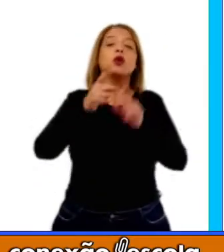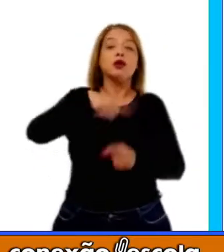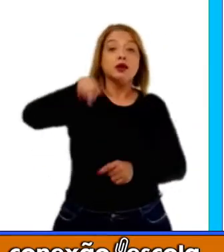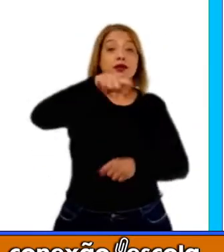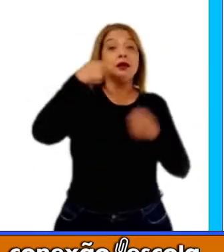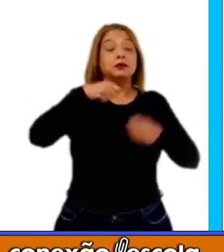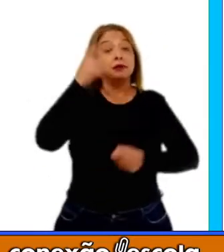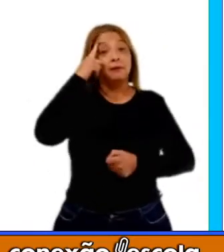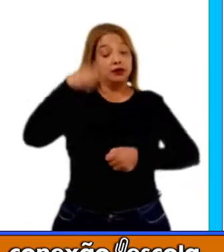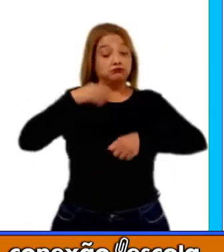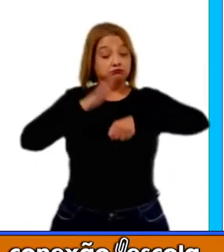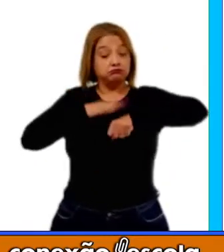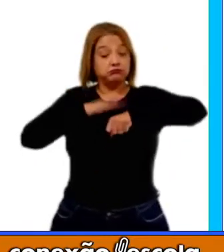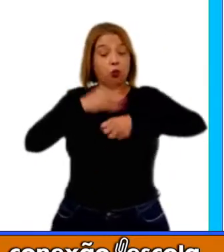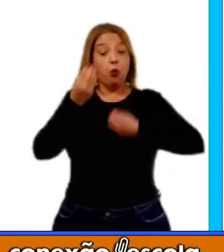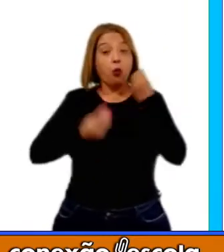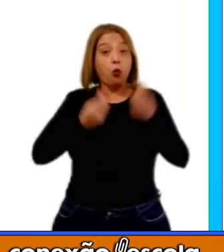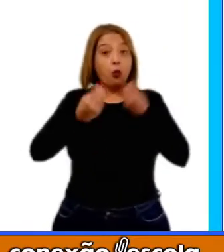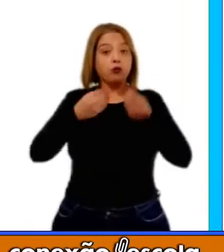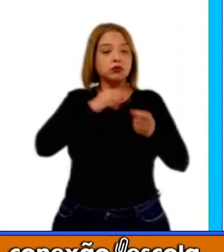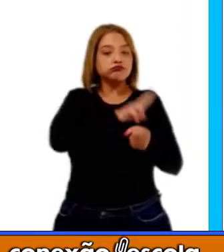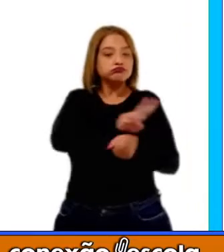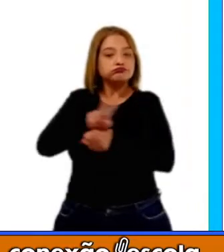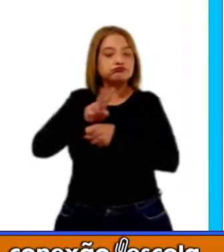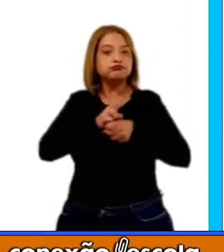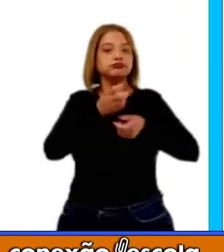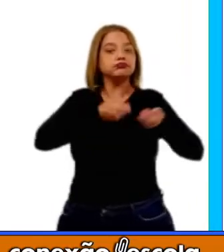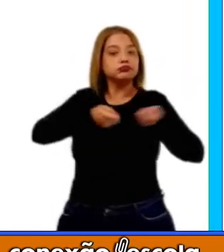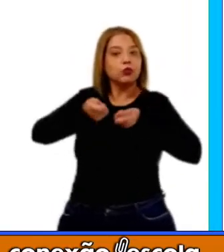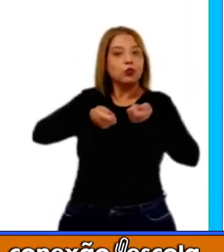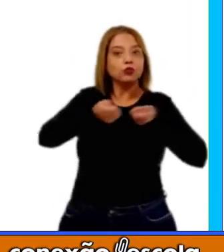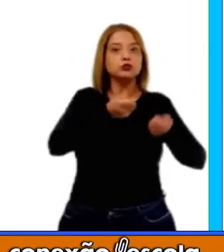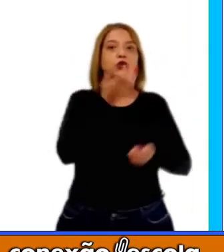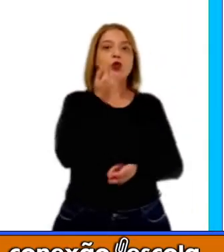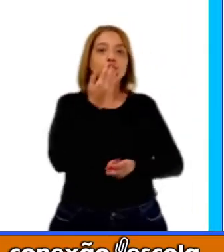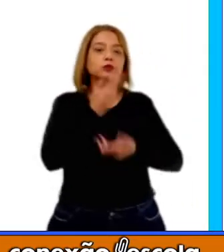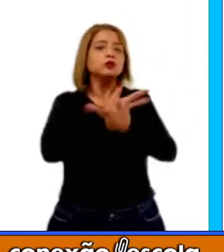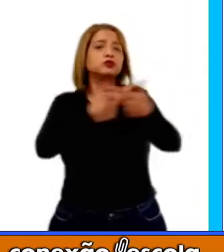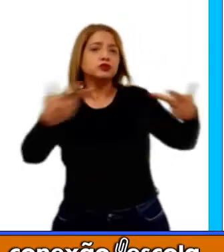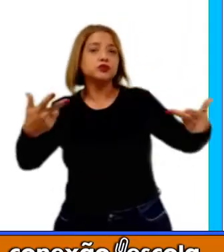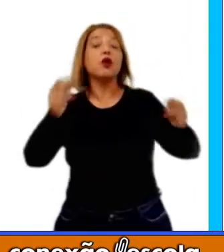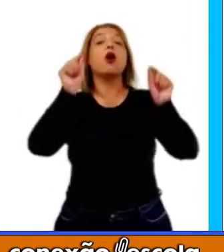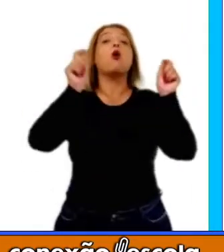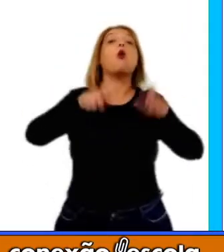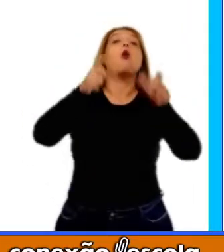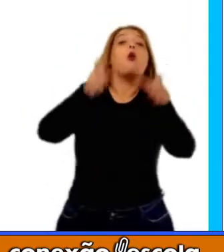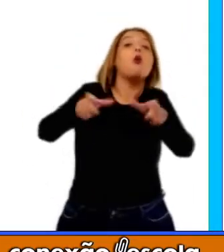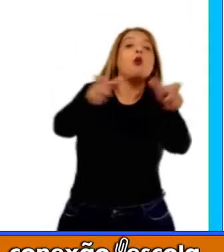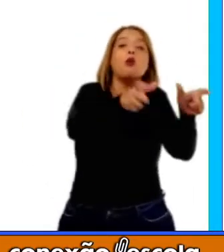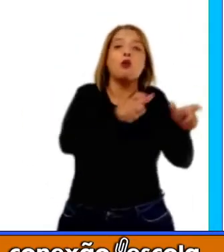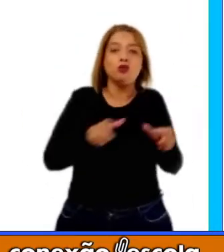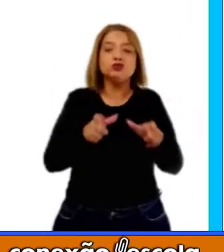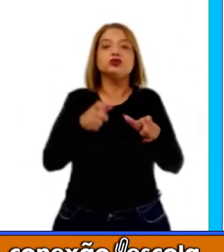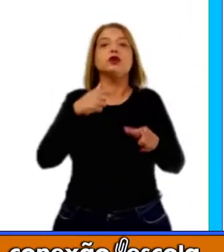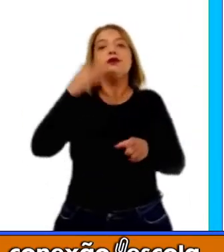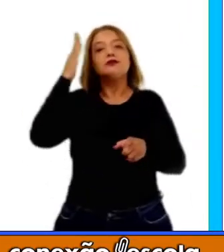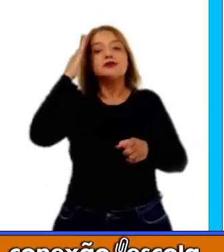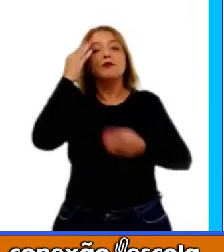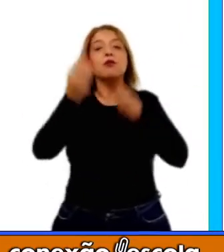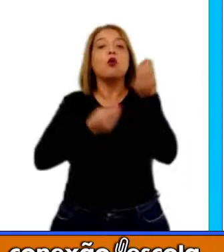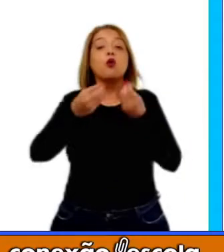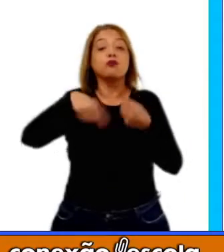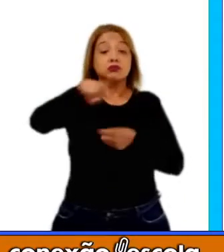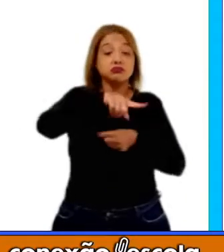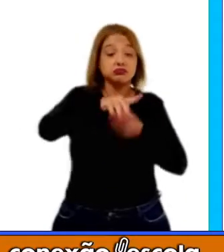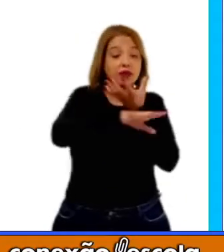Repensar os seus modos de consumo, né? Pensar de onde que vem esse produto que eu estou consumindo, qual a pegada ambiental dele, para onde que ele